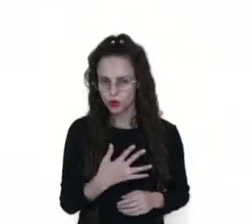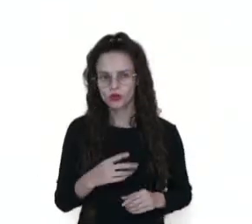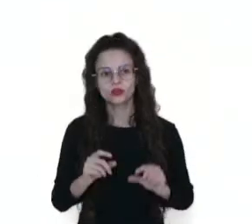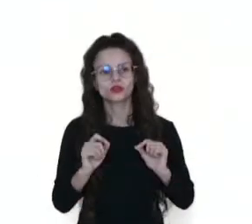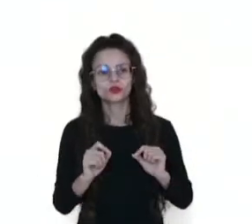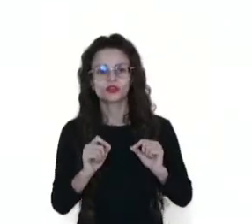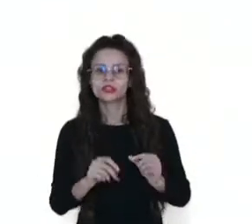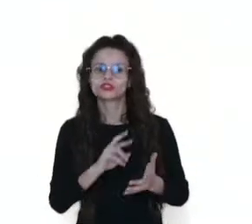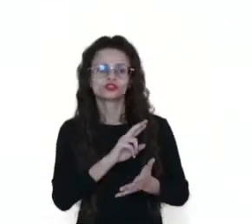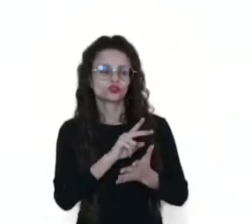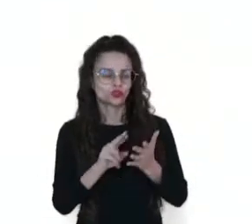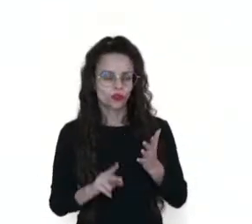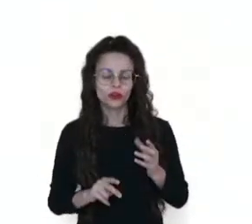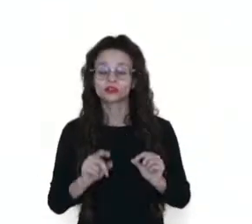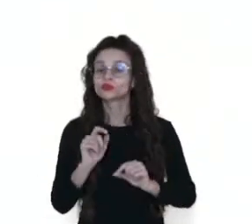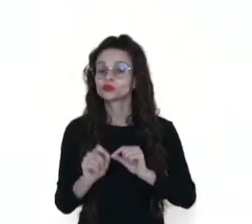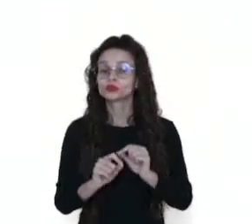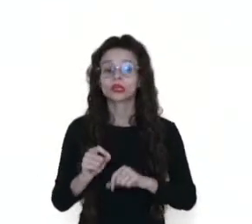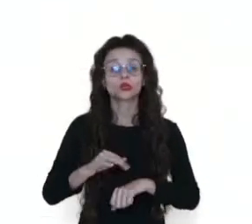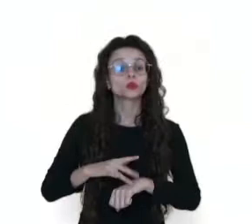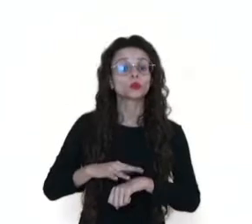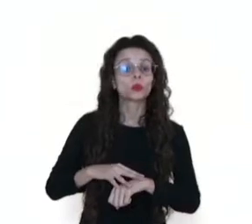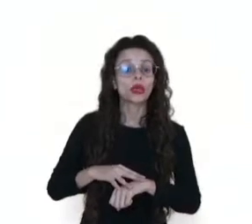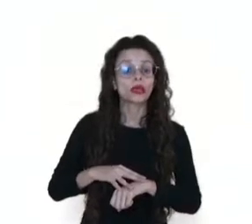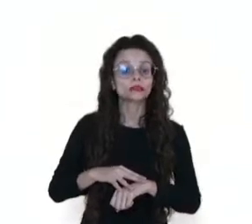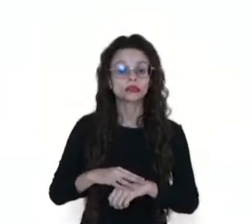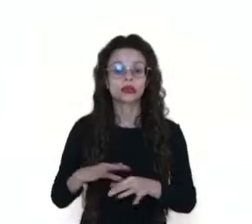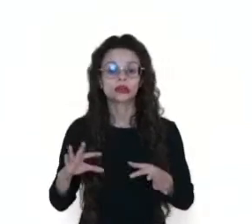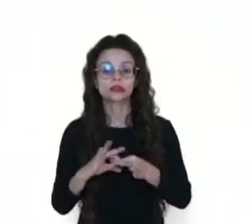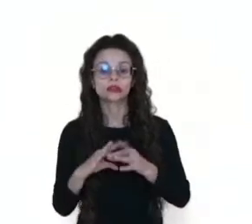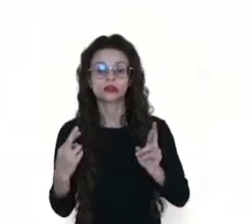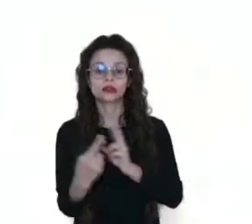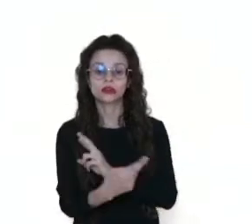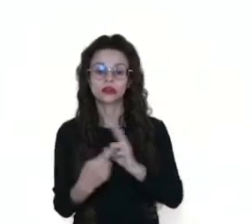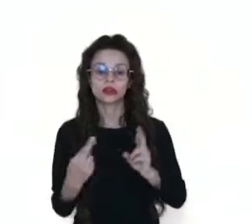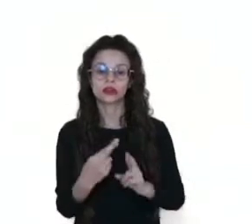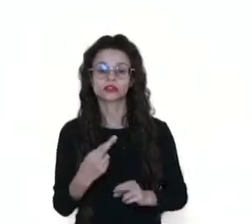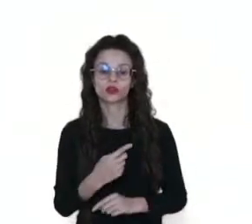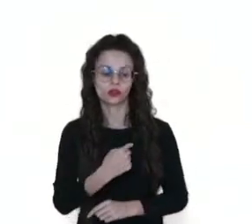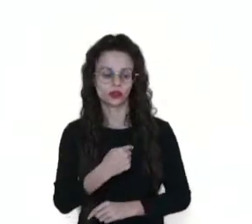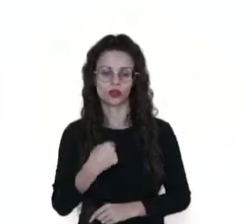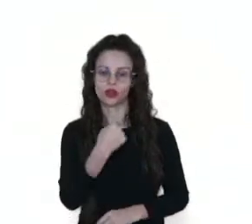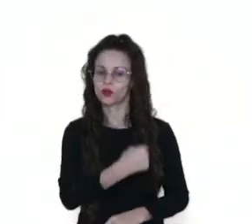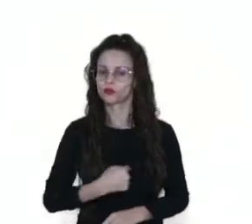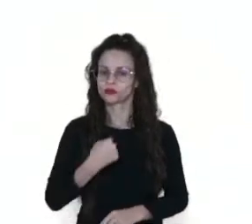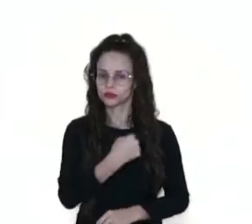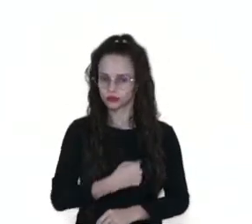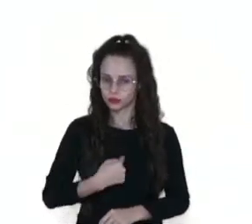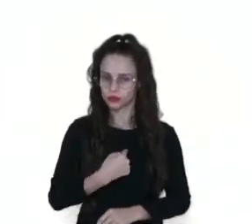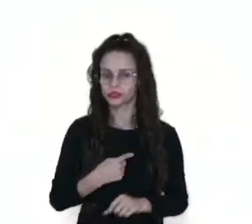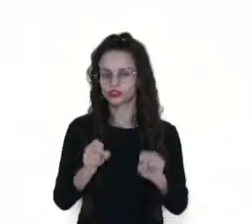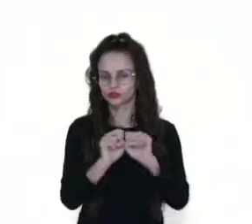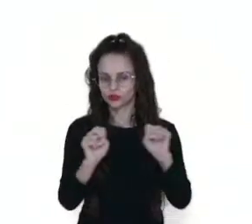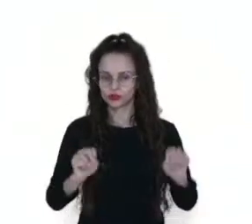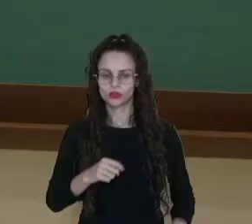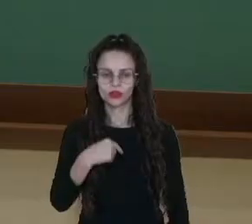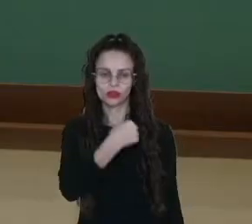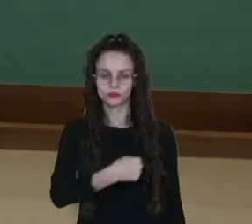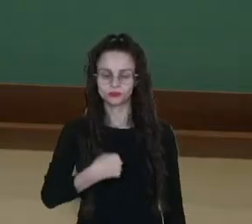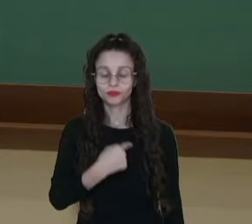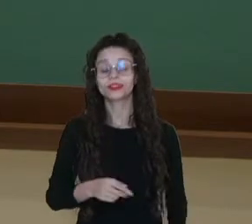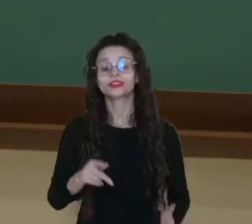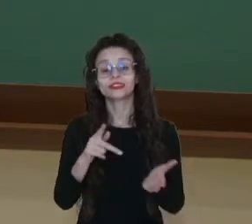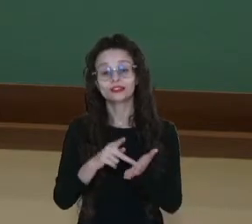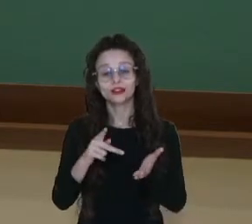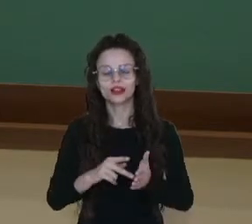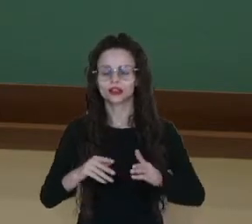portam diversas doenças relacionadas ao sistema cardiovascular. Na verdade, a drenagem